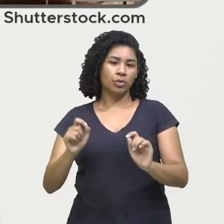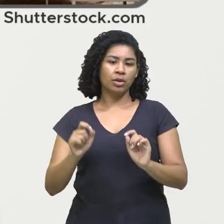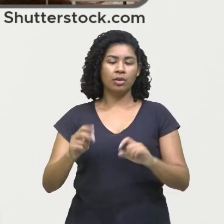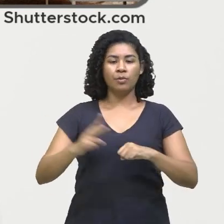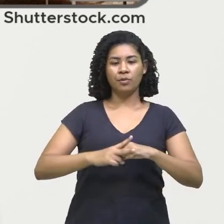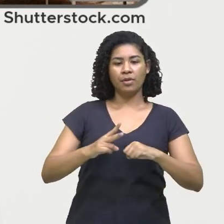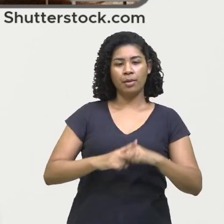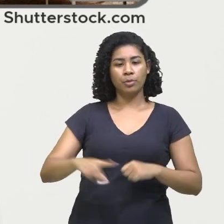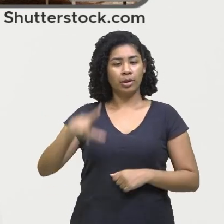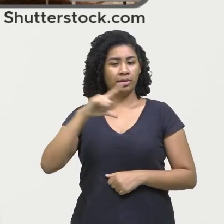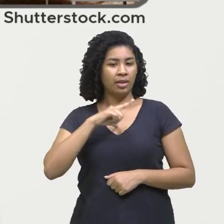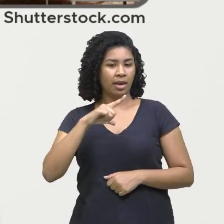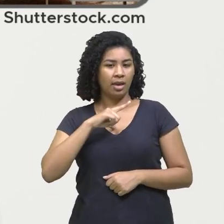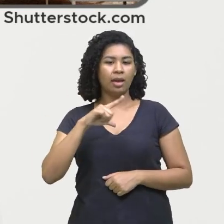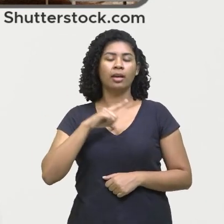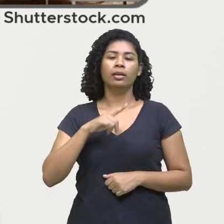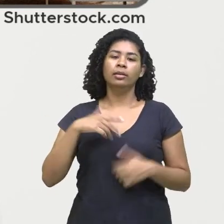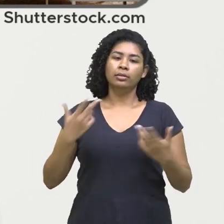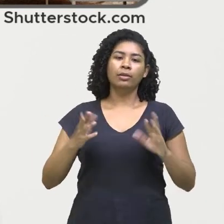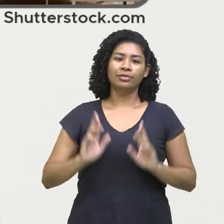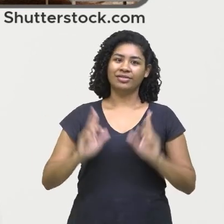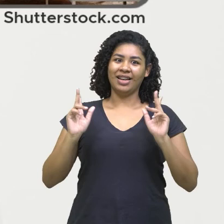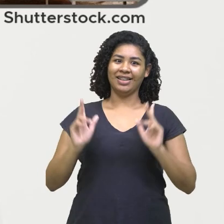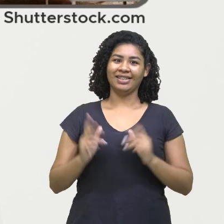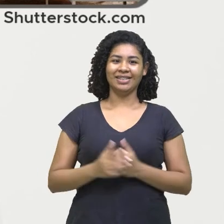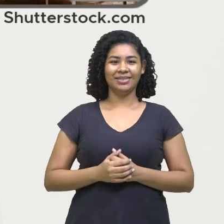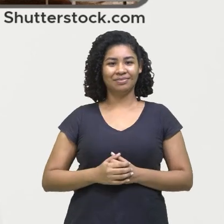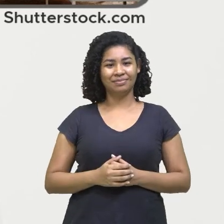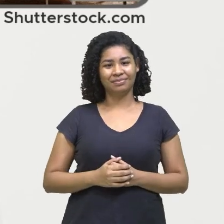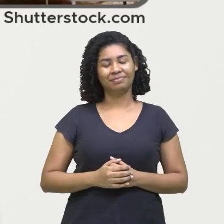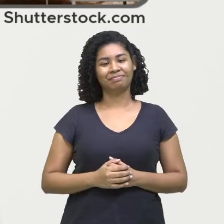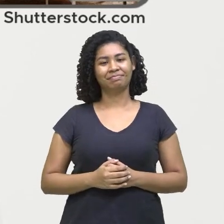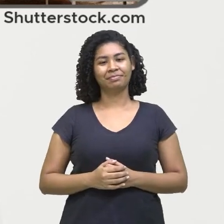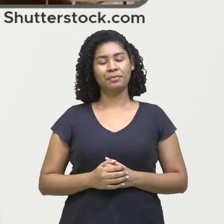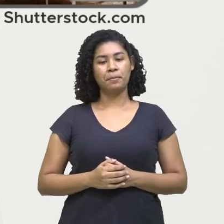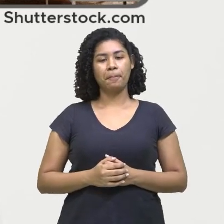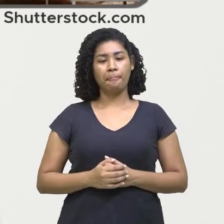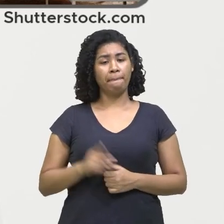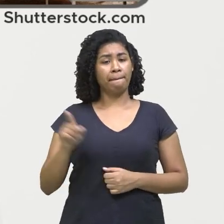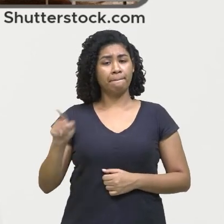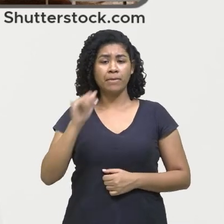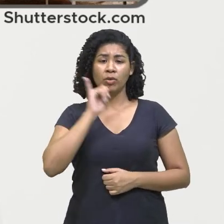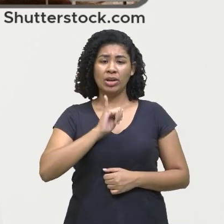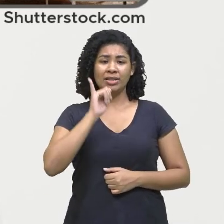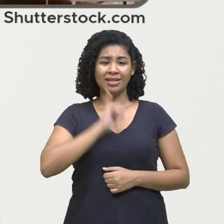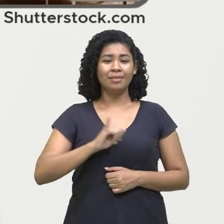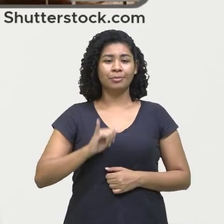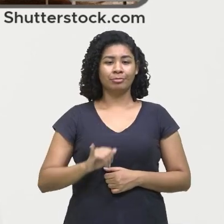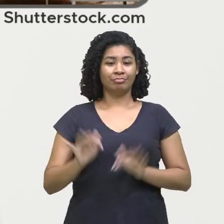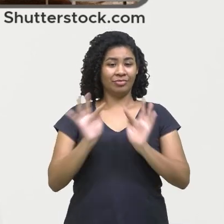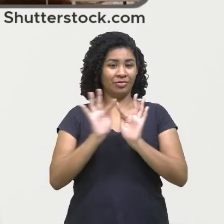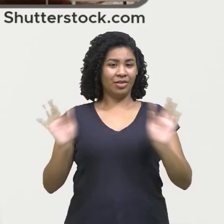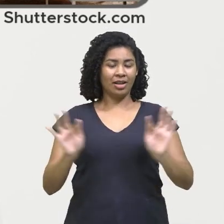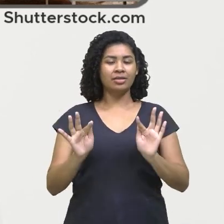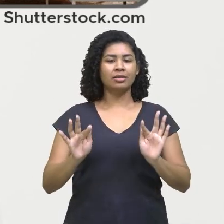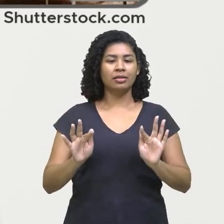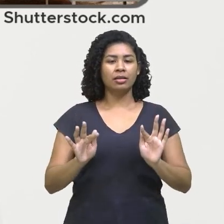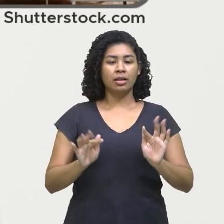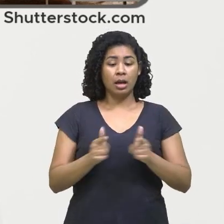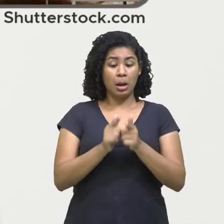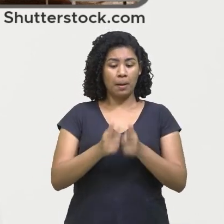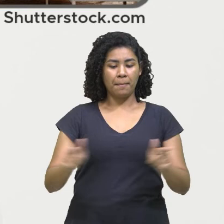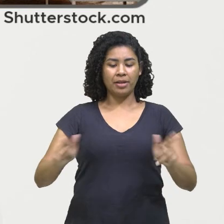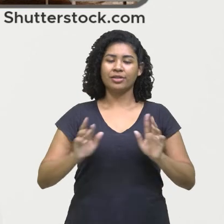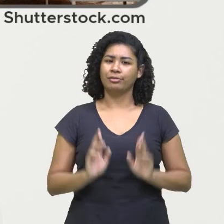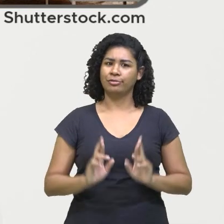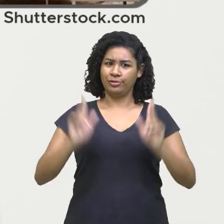possuir já fica de uma forma diferente. Então, esse exemplo aí é um exemplo de um tópico gramatical, certo?